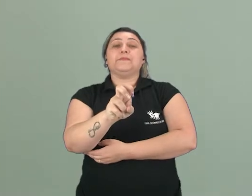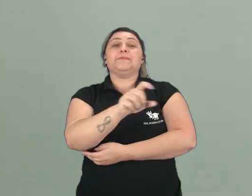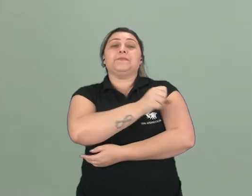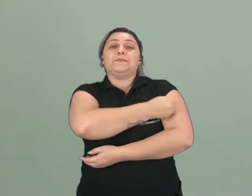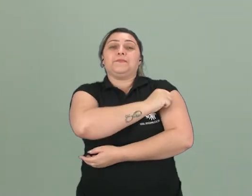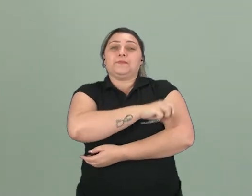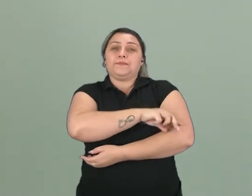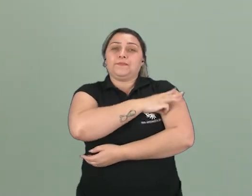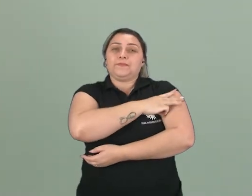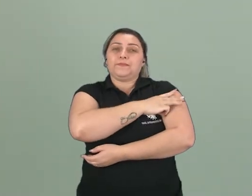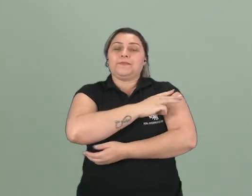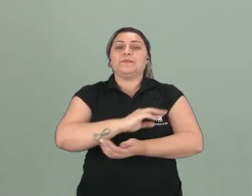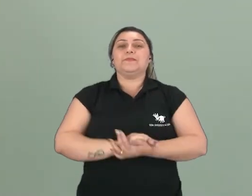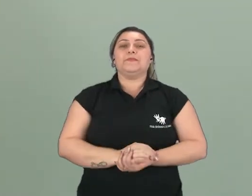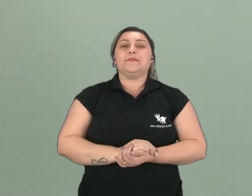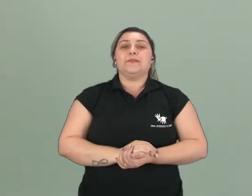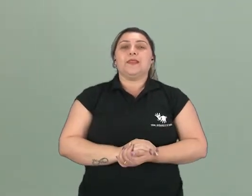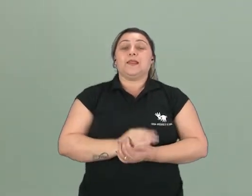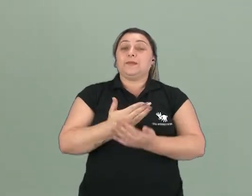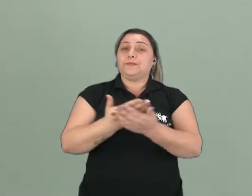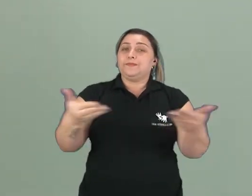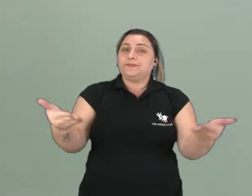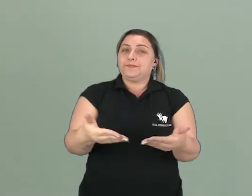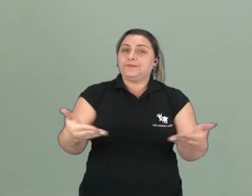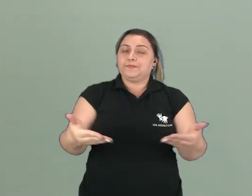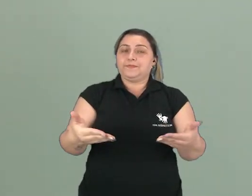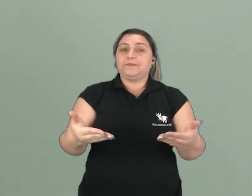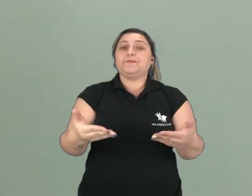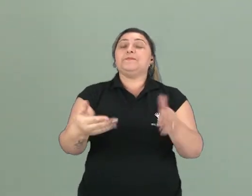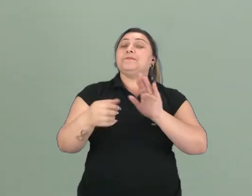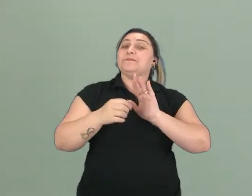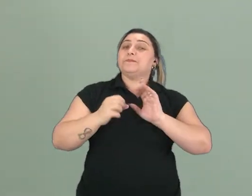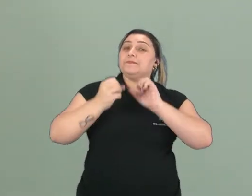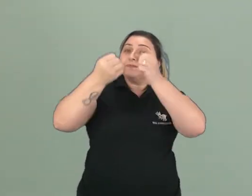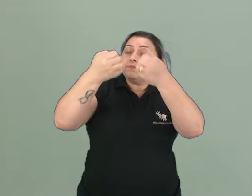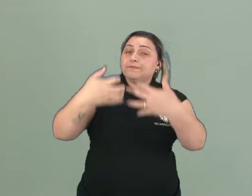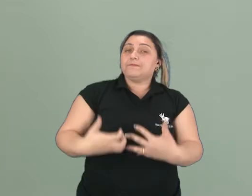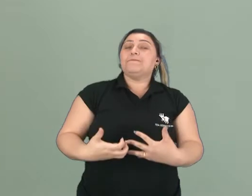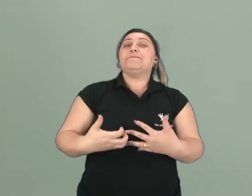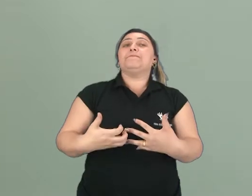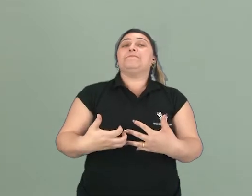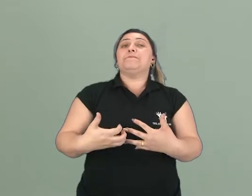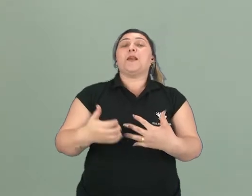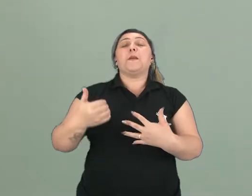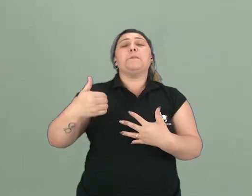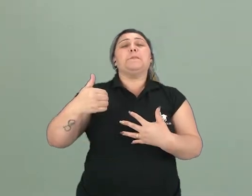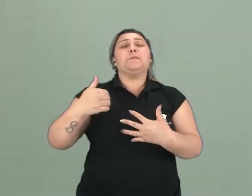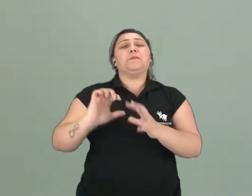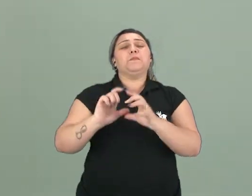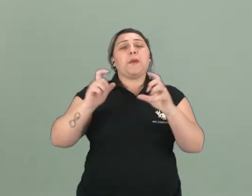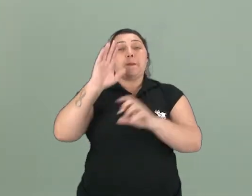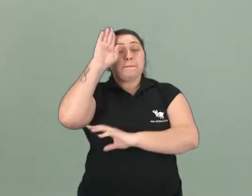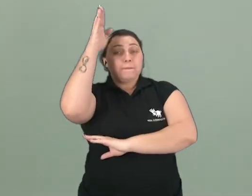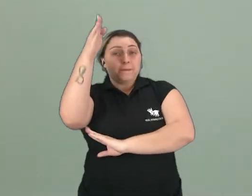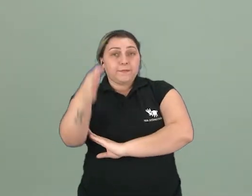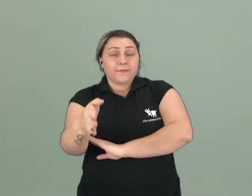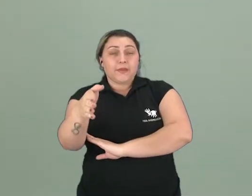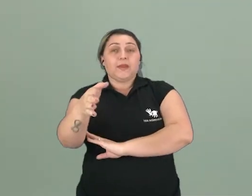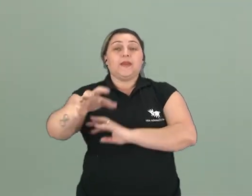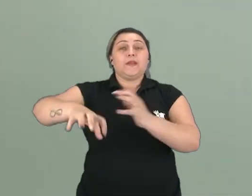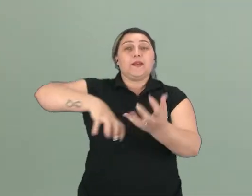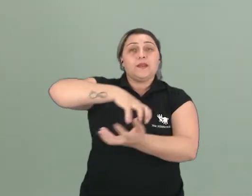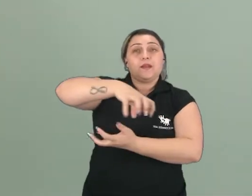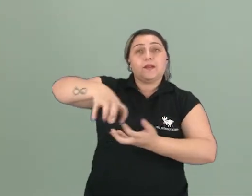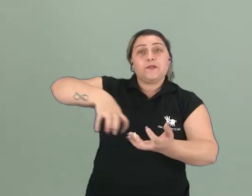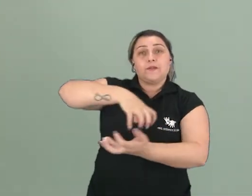o 8º ano do ensino fundamental. Na aula de hoje, a gente vai abordar sobre uma das maiores e principais